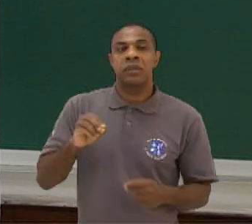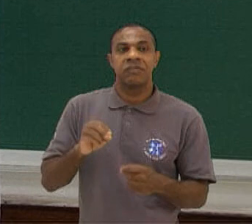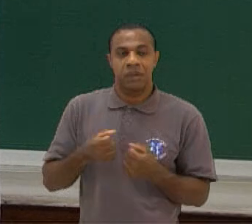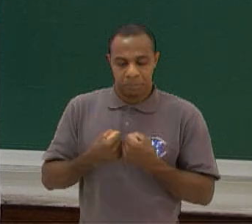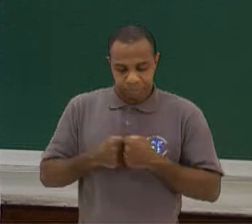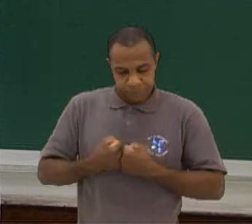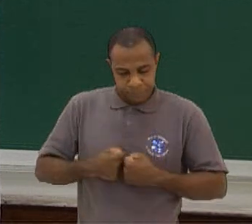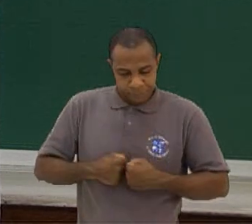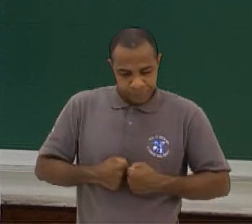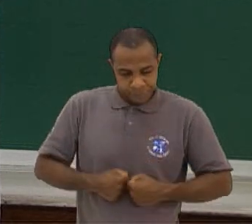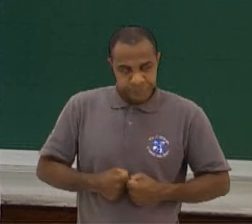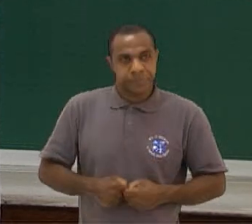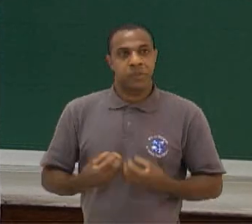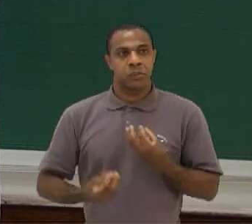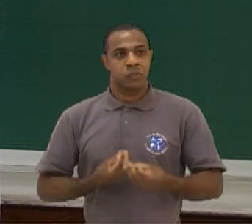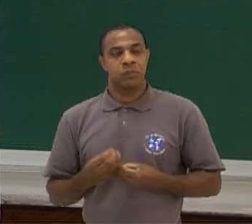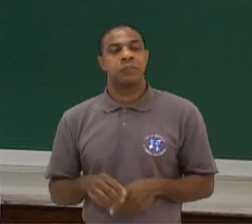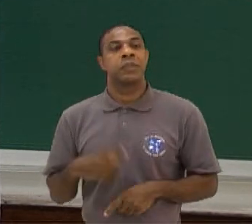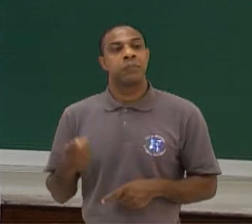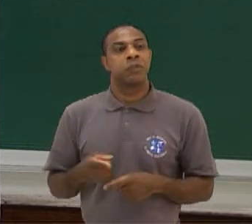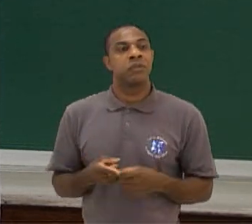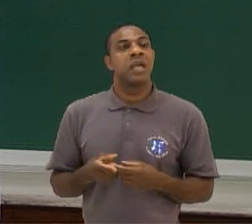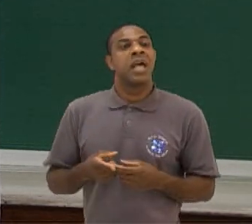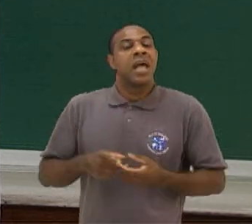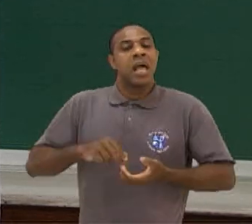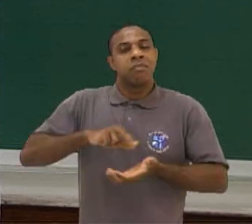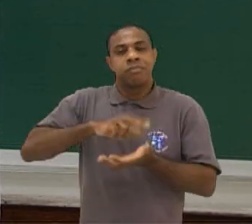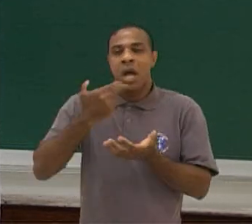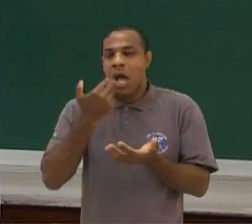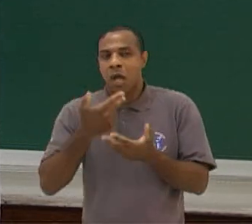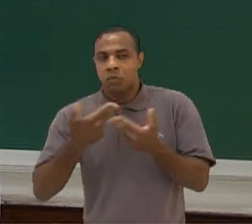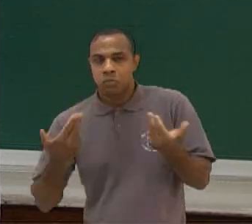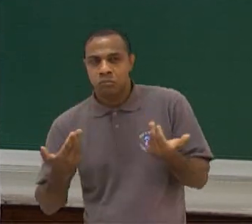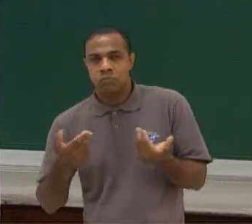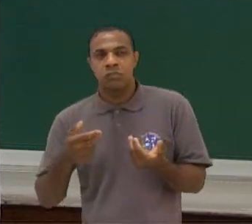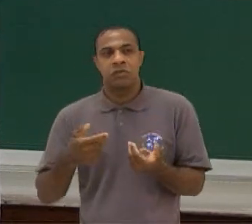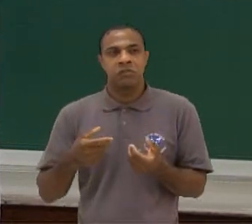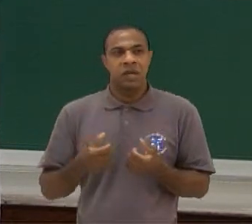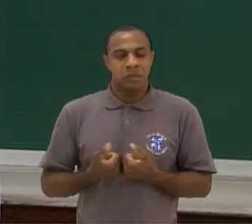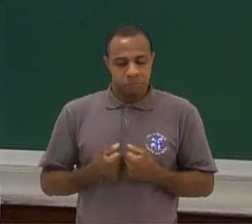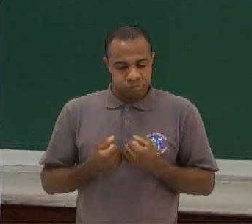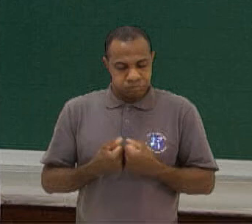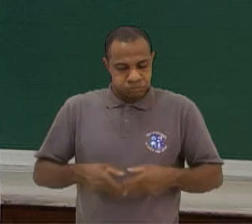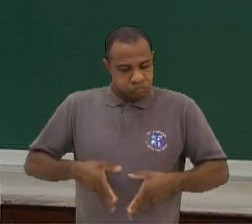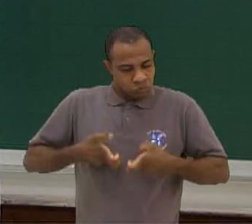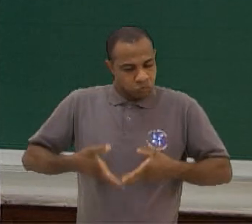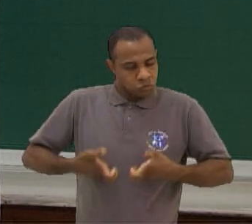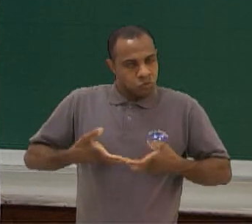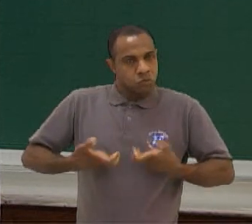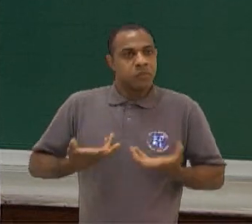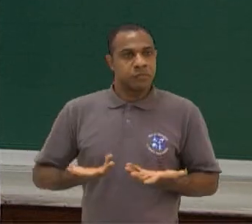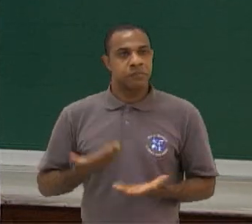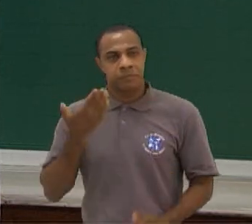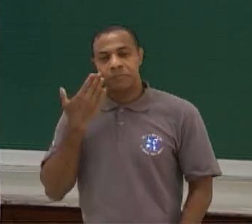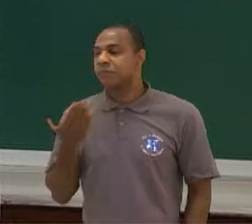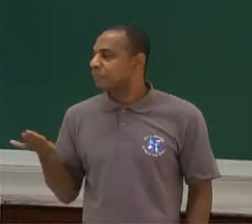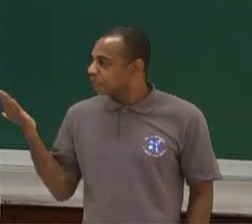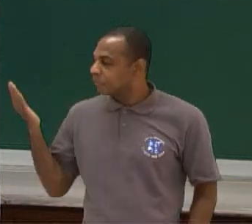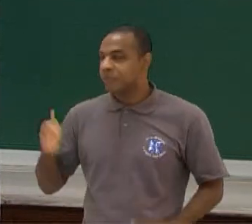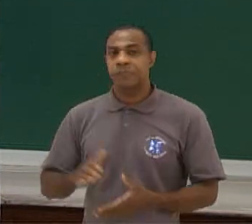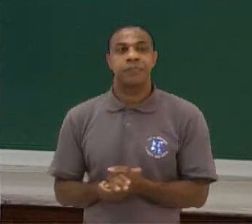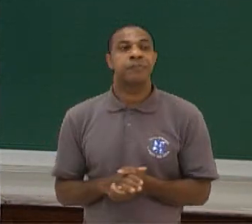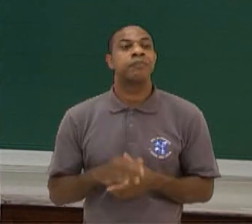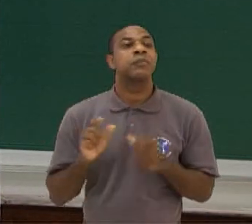nós vamos ter a absorção desses nutrientes. Tá? E o jejunum e o íleo vão ser responsáveis por